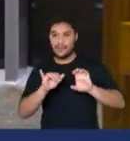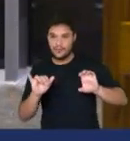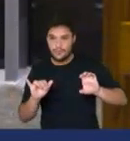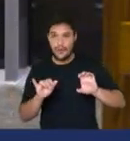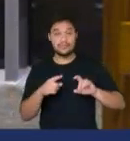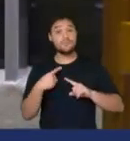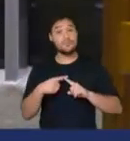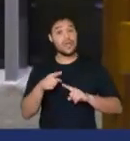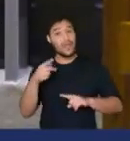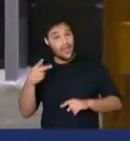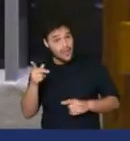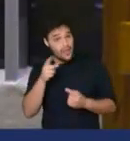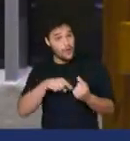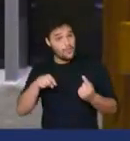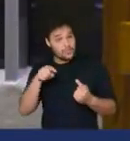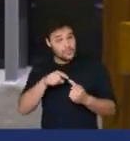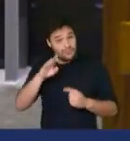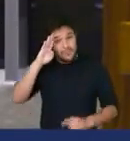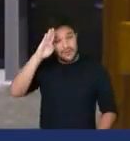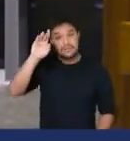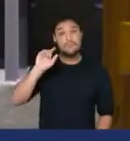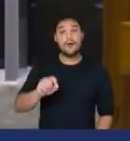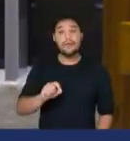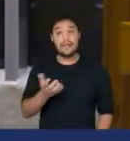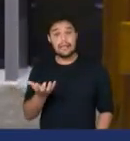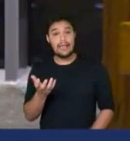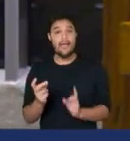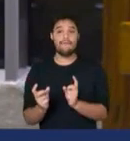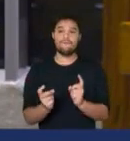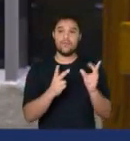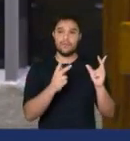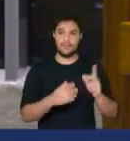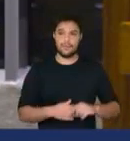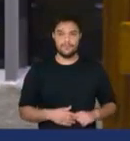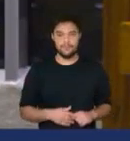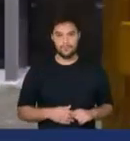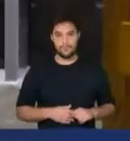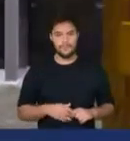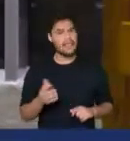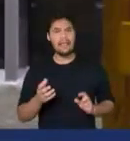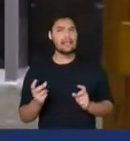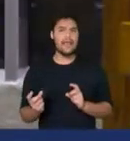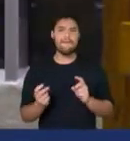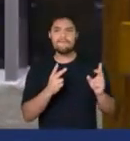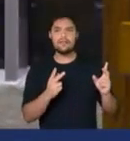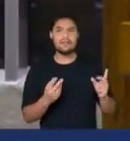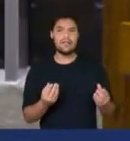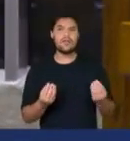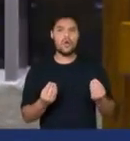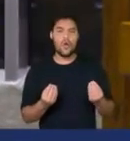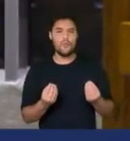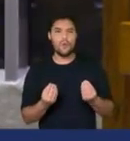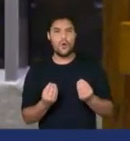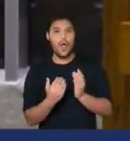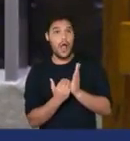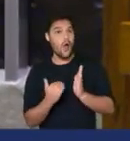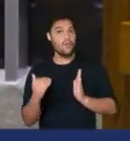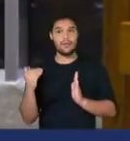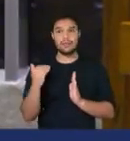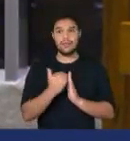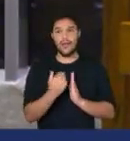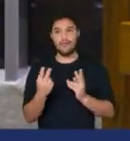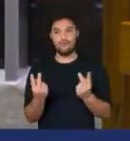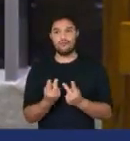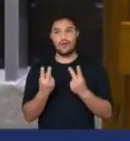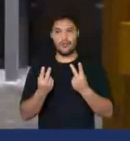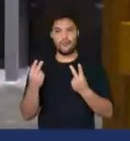Eletrobras, porque o seu objetivo principal é privatizar. E quer privatizar aumentando o valor de mercado